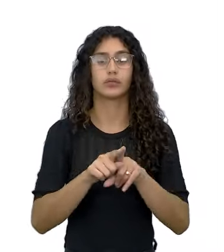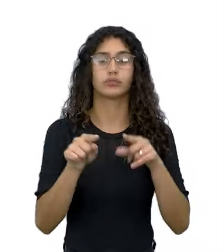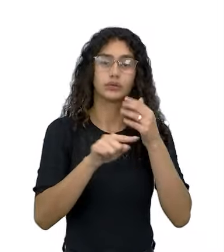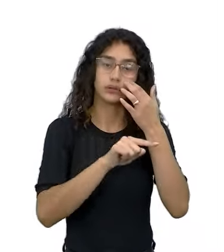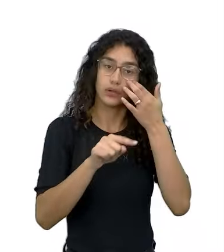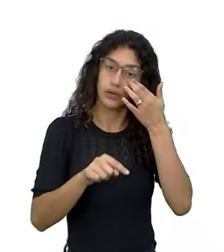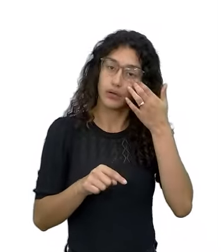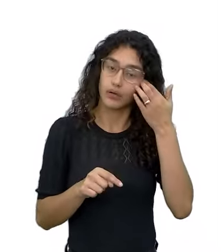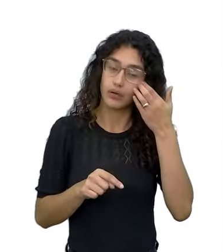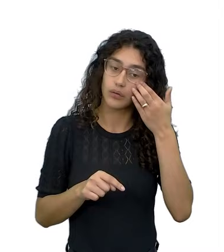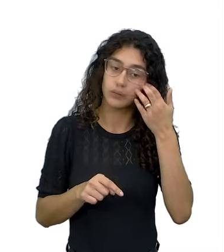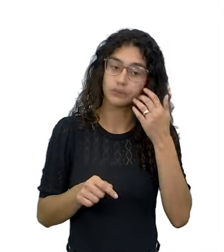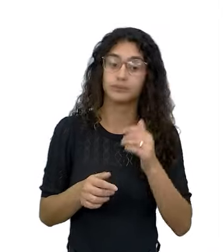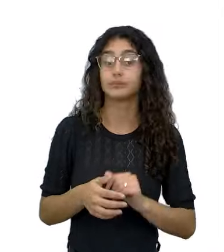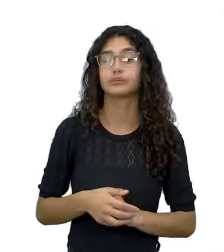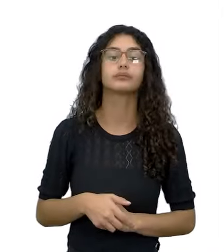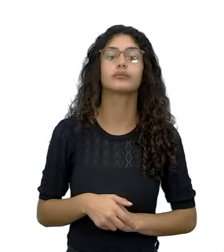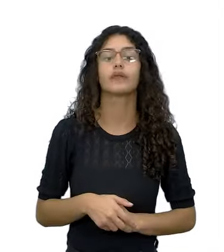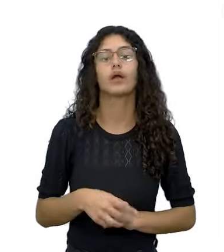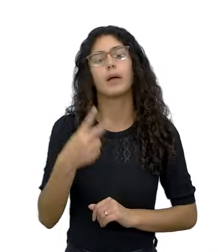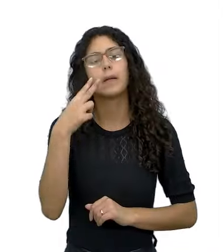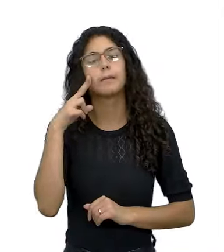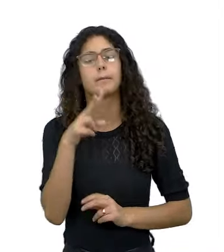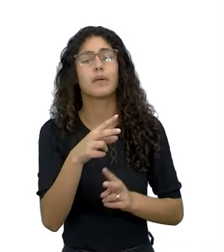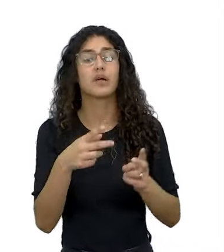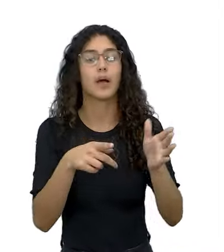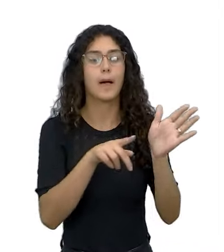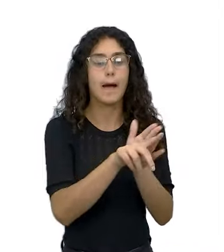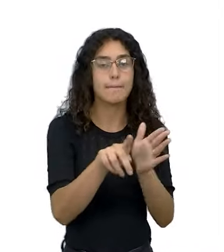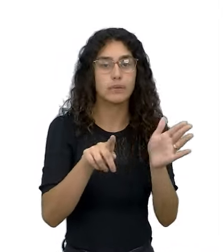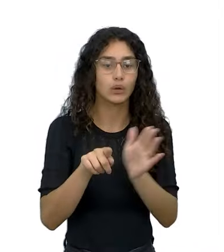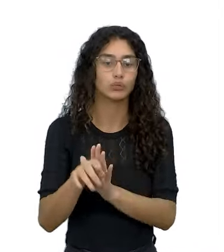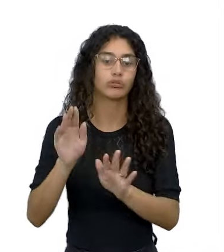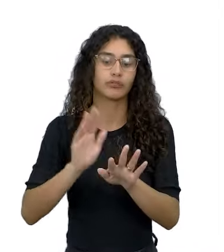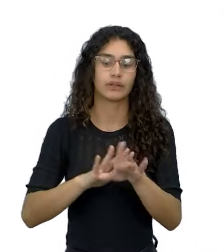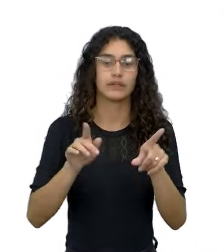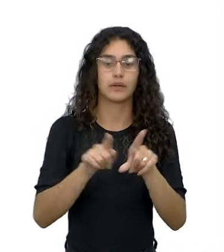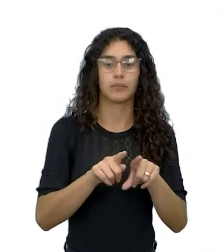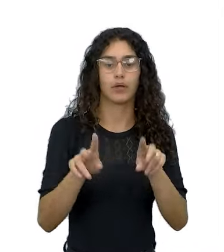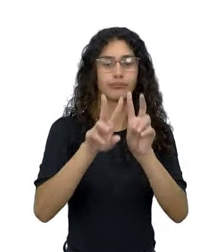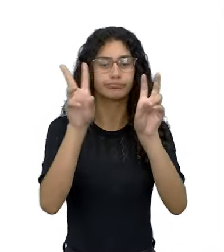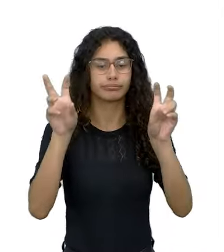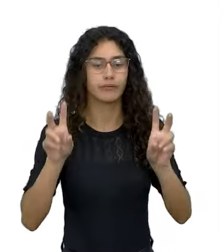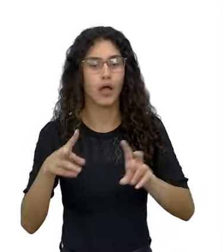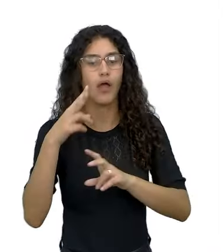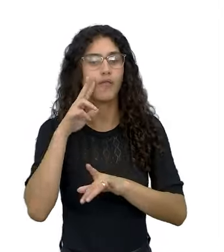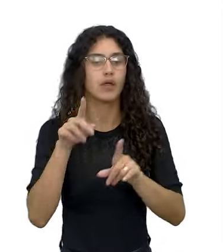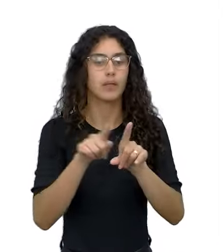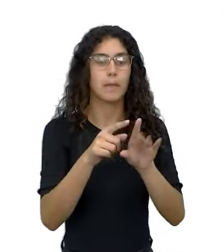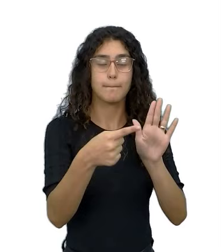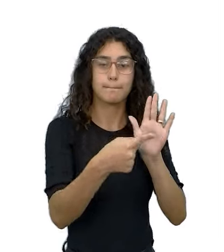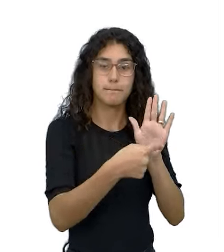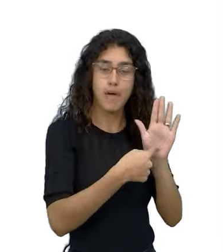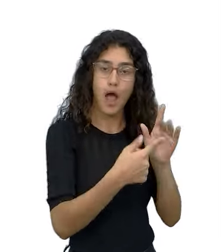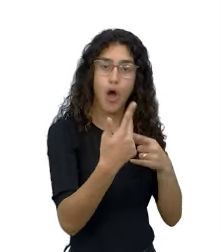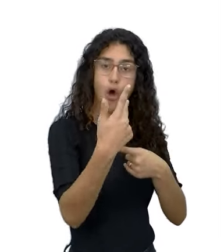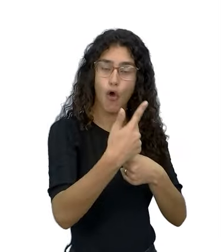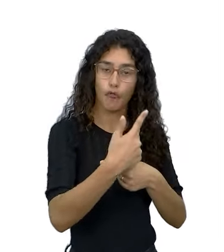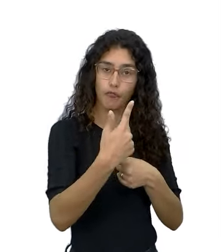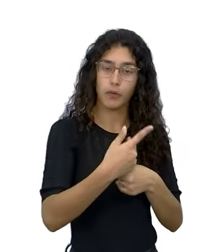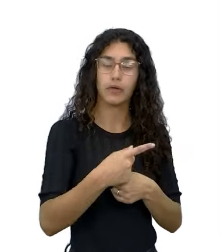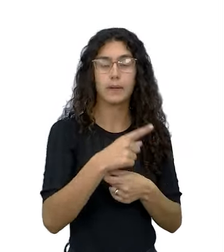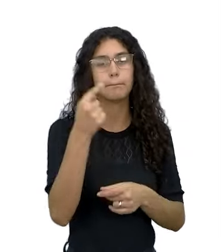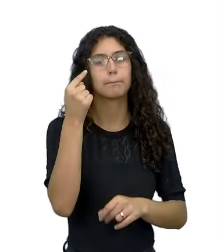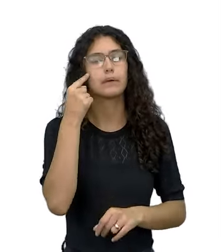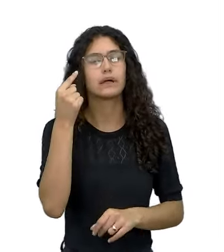eu gostaria que vocês olhassem então para essa pergunta, parassem um minutinho, dessem um pause aí no vídeo, né, para